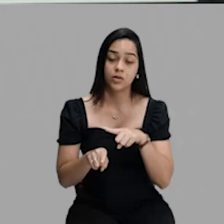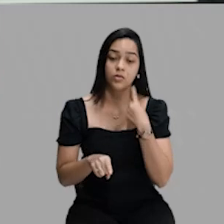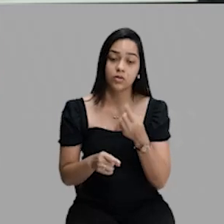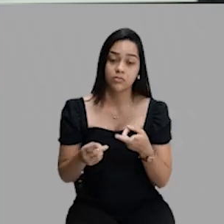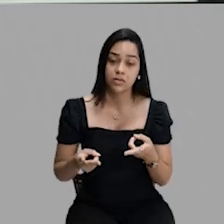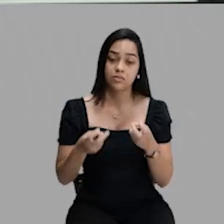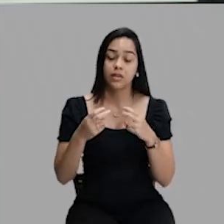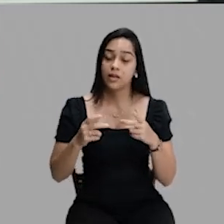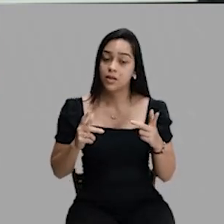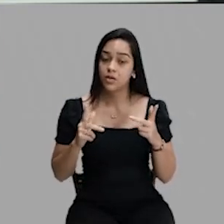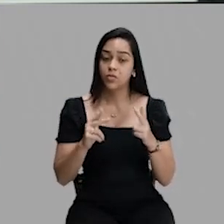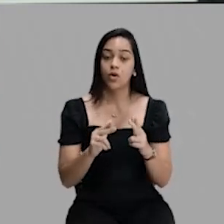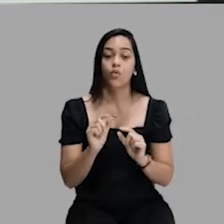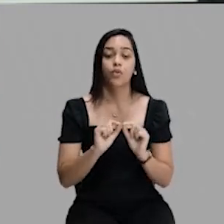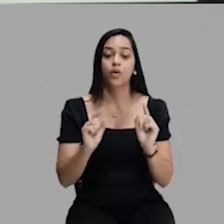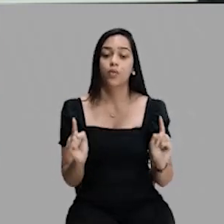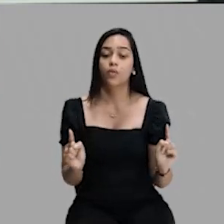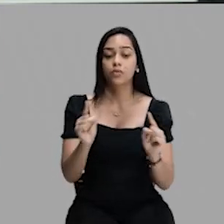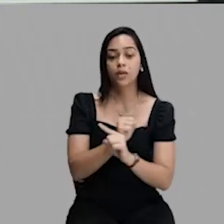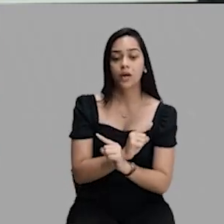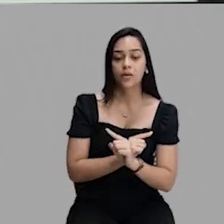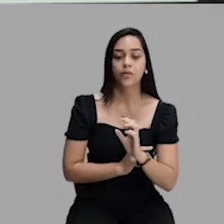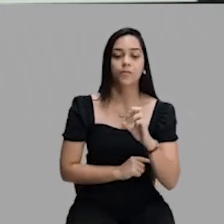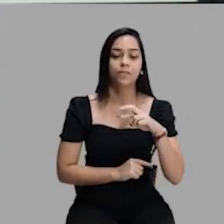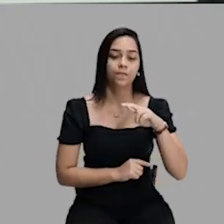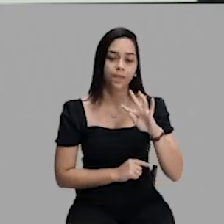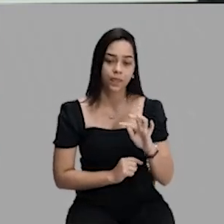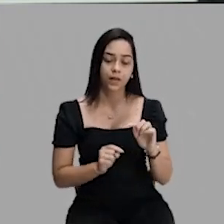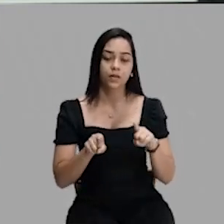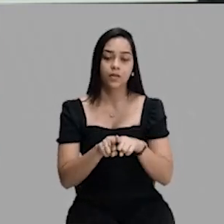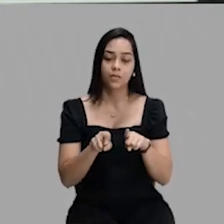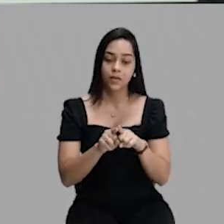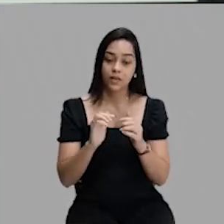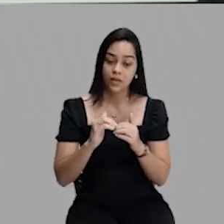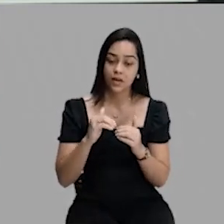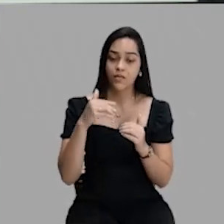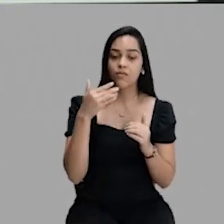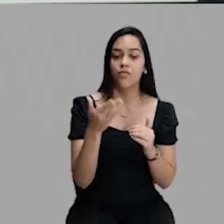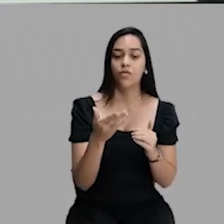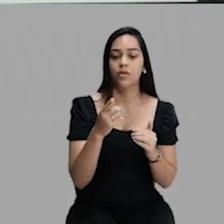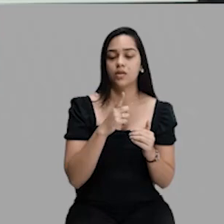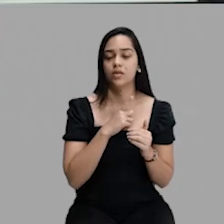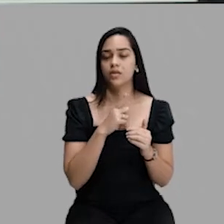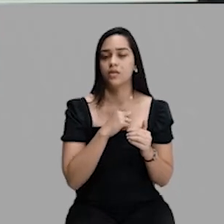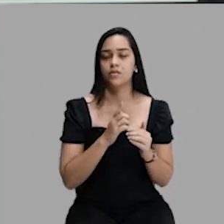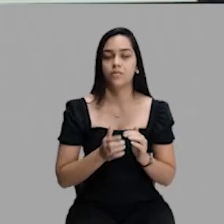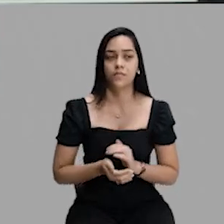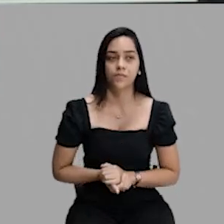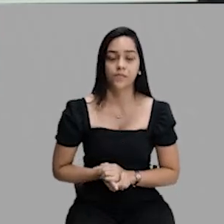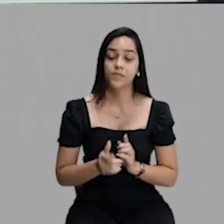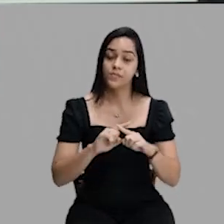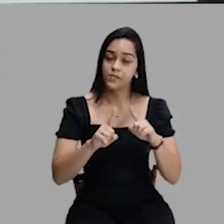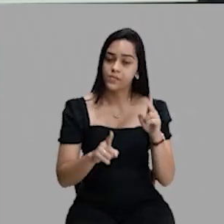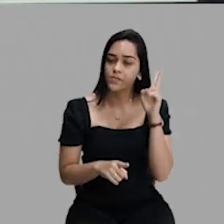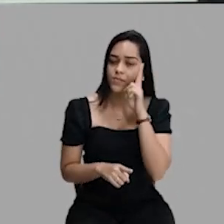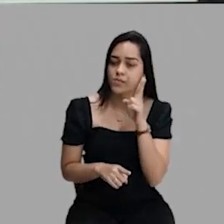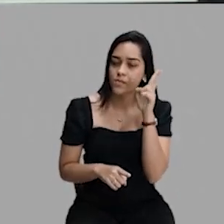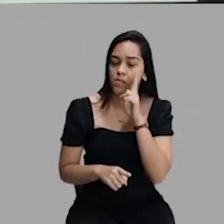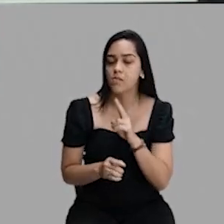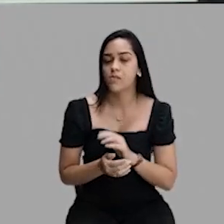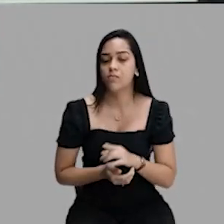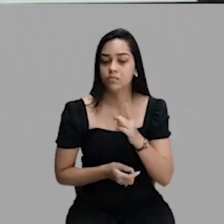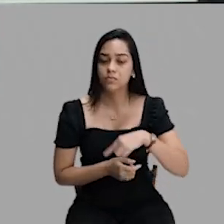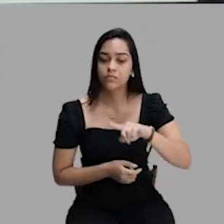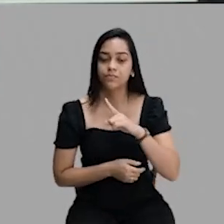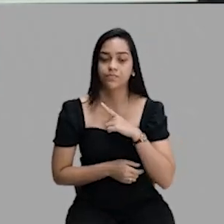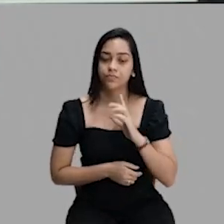ver exatamente o contrário, quando o centro da elipse está fora do centro dos eixos. Mas relembrando, ó,